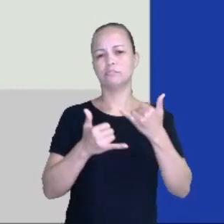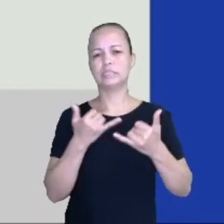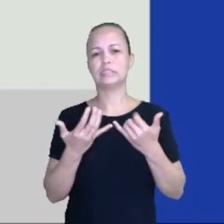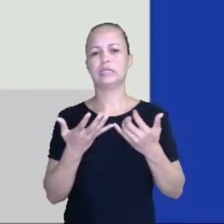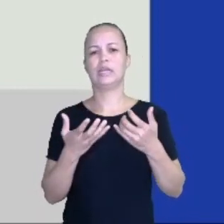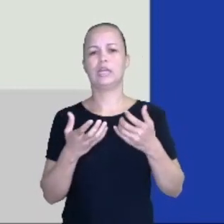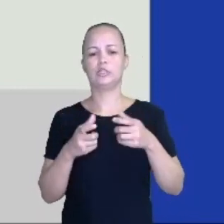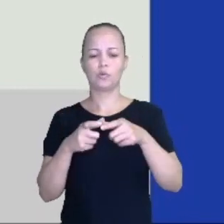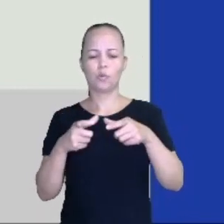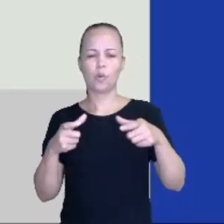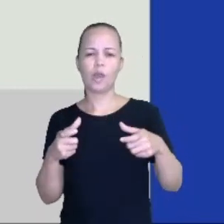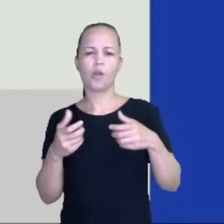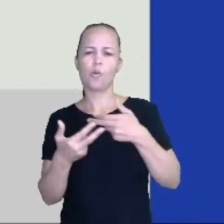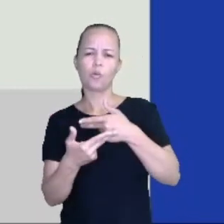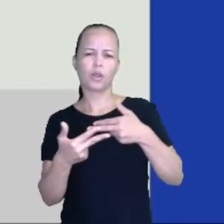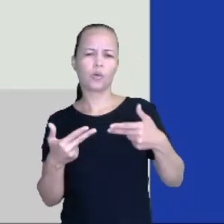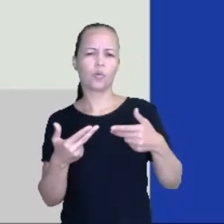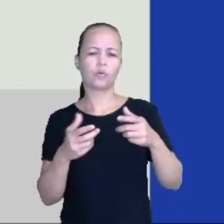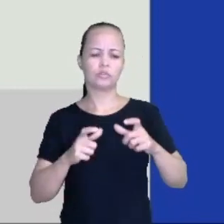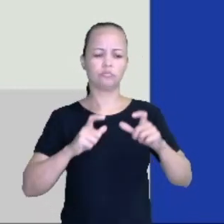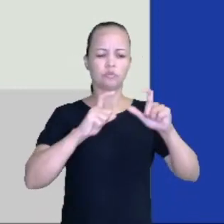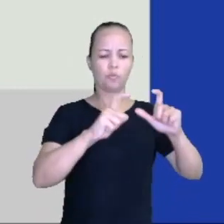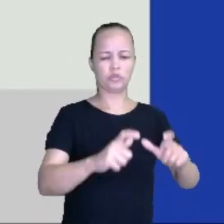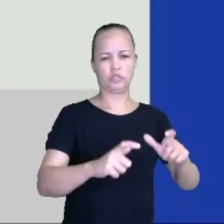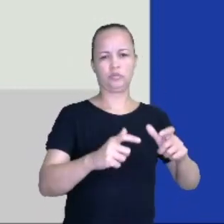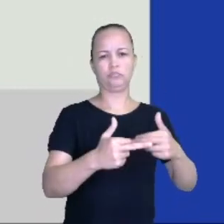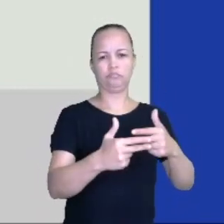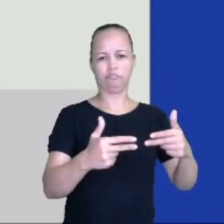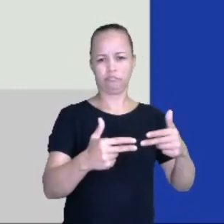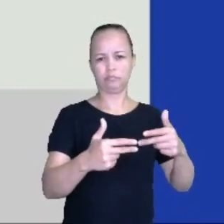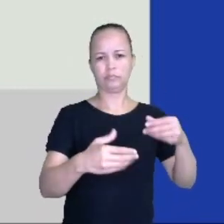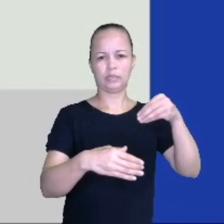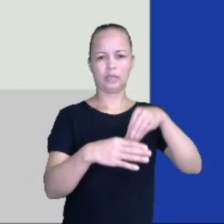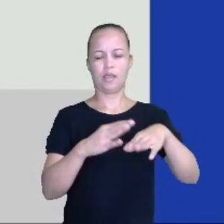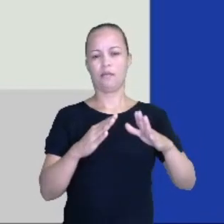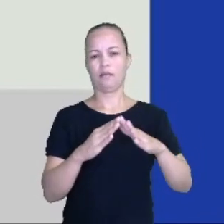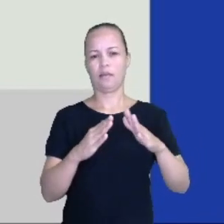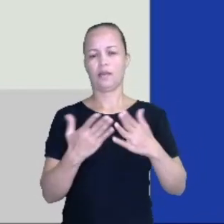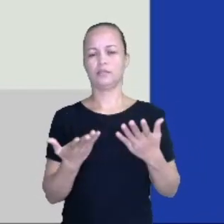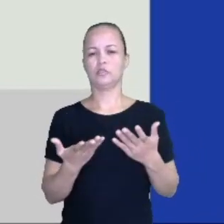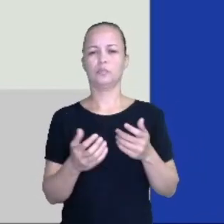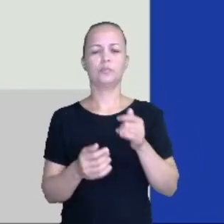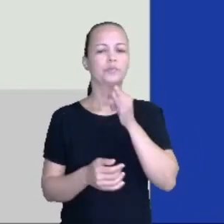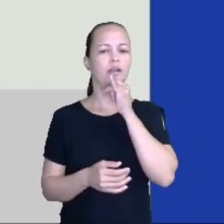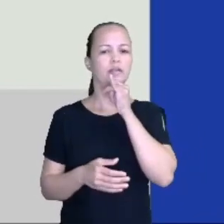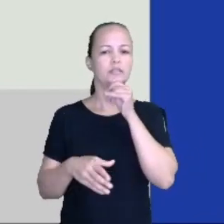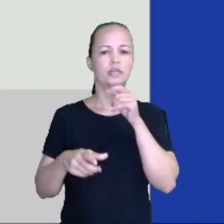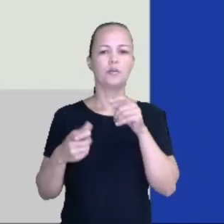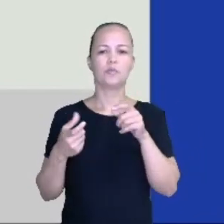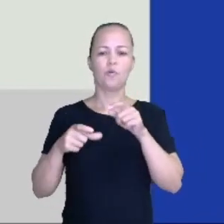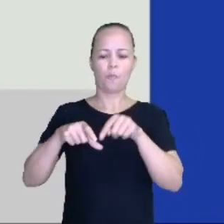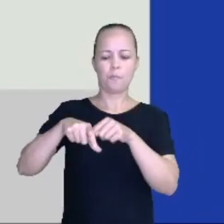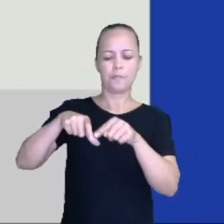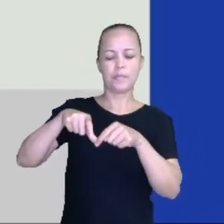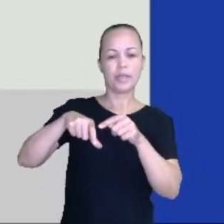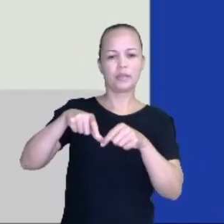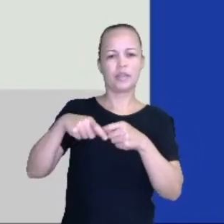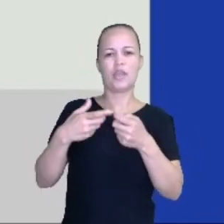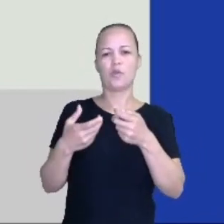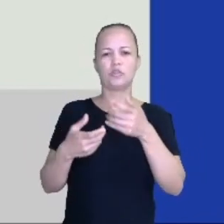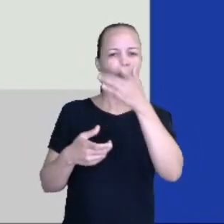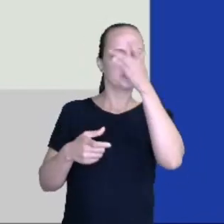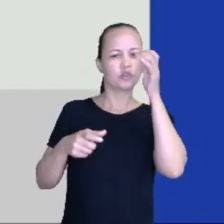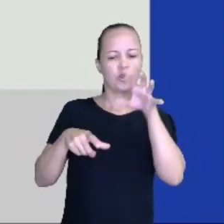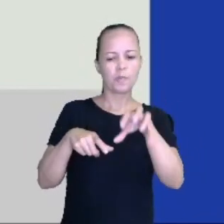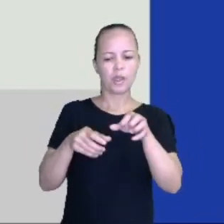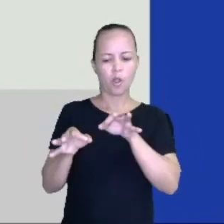uma marmita, fazer um objeto decorativo para sua casa. Tem muita gente que pega pneu e faz puff, né, que faz